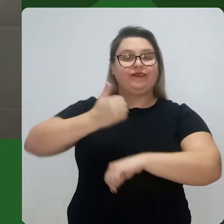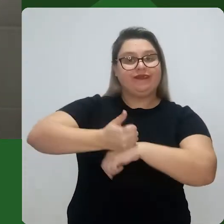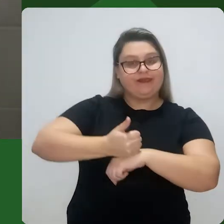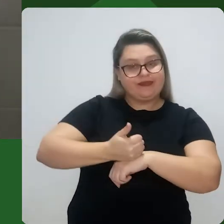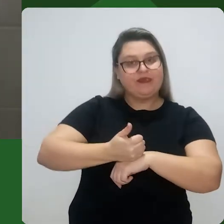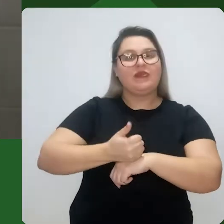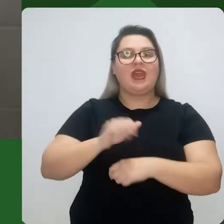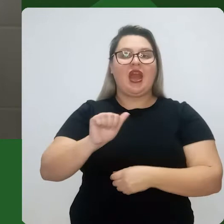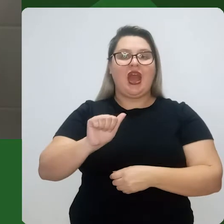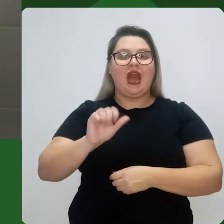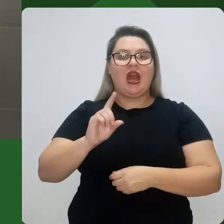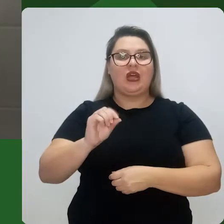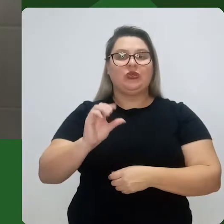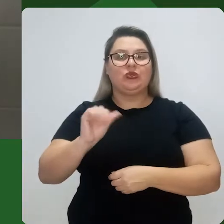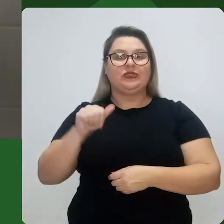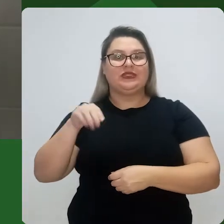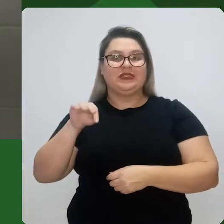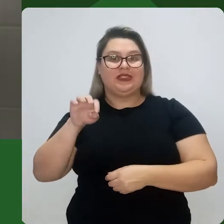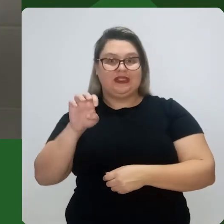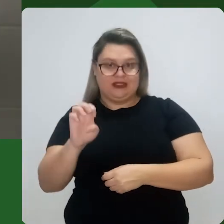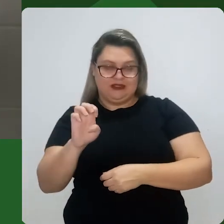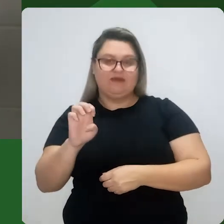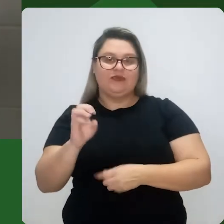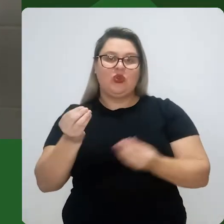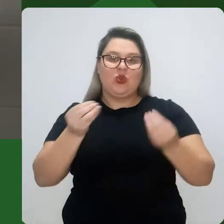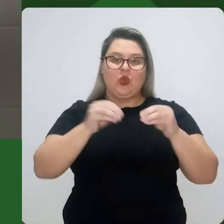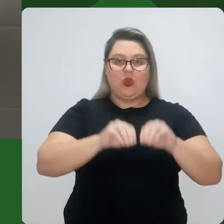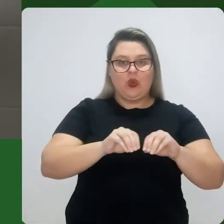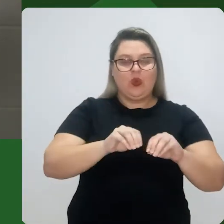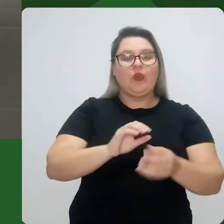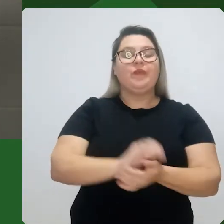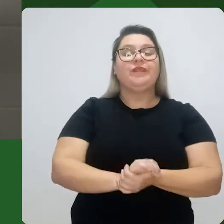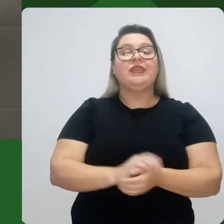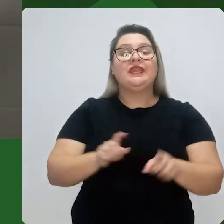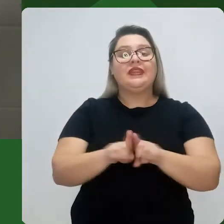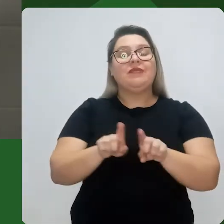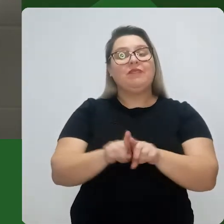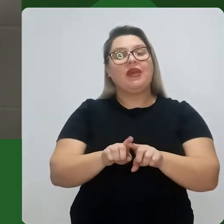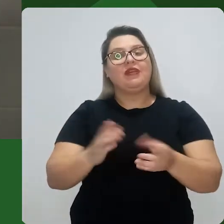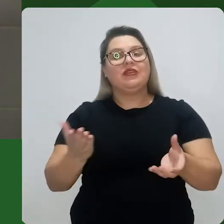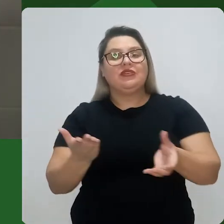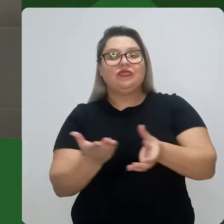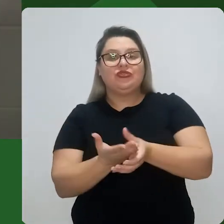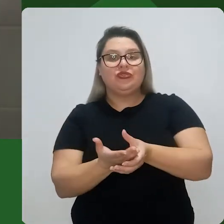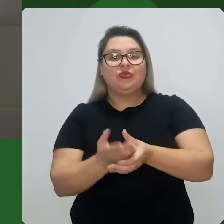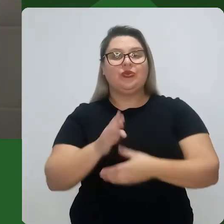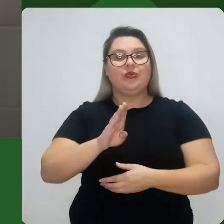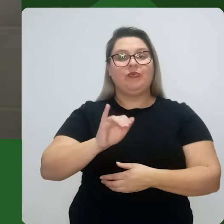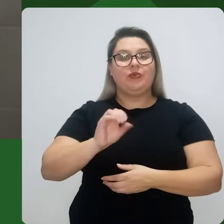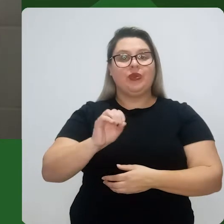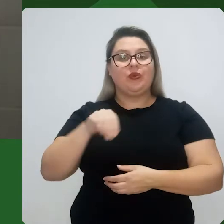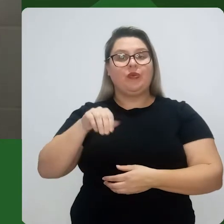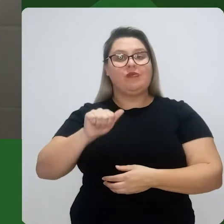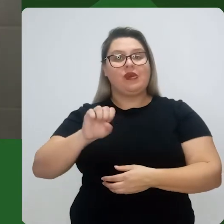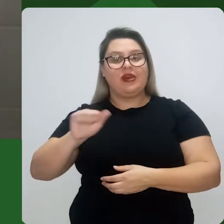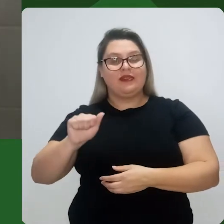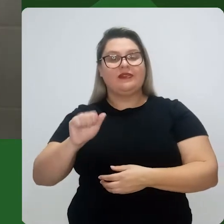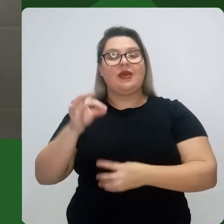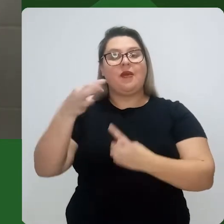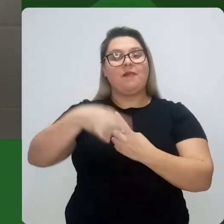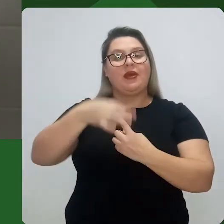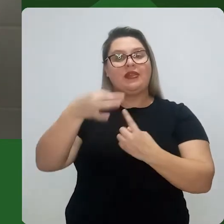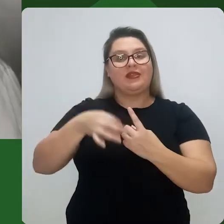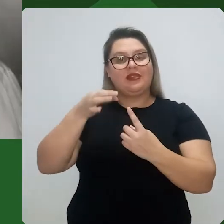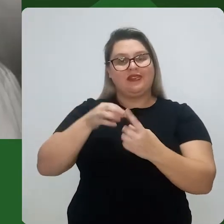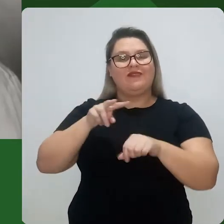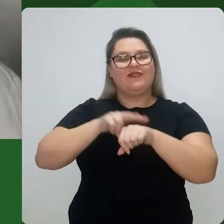açúcar por um adoçante e no recheio acrescentada biomassa de banana